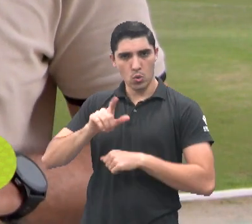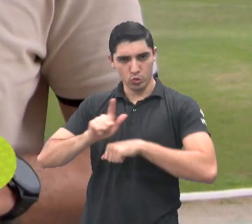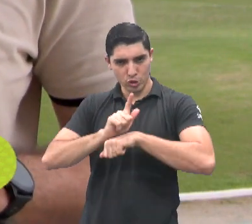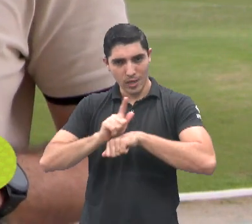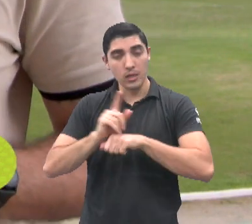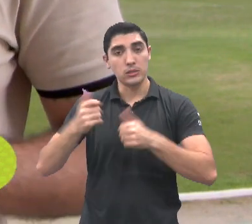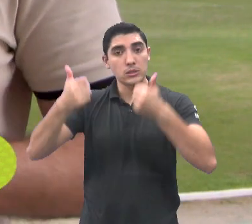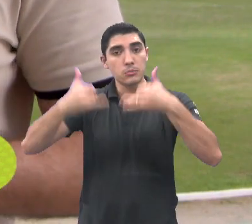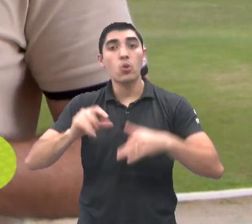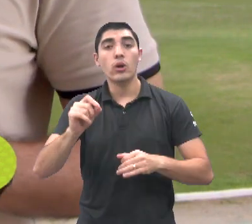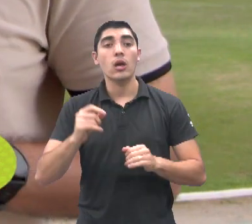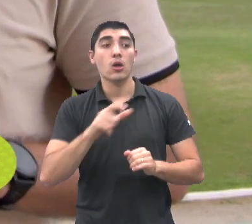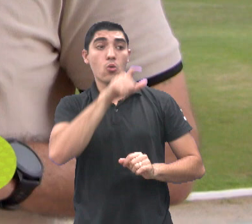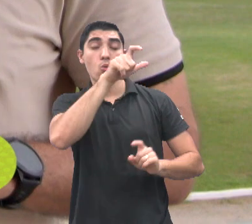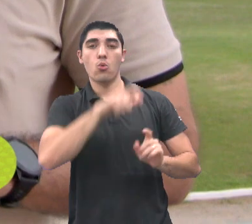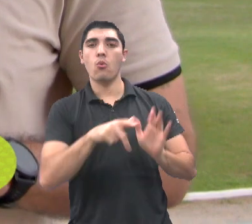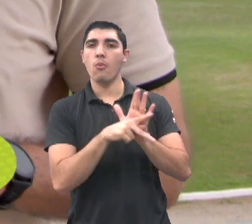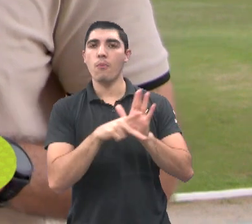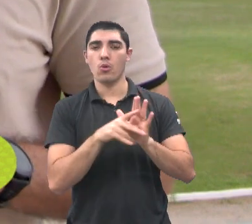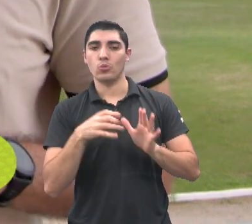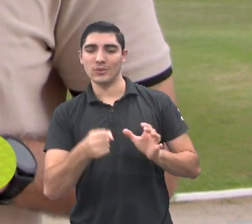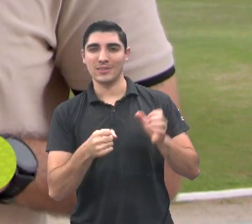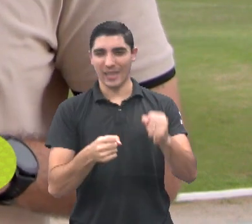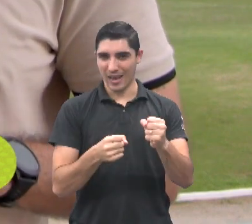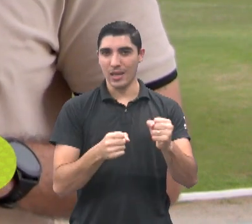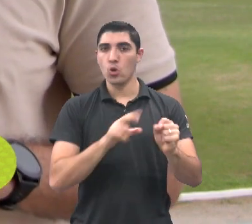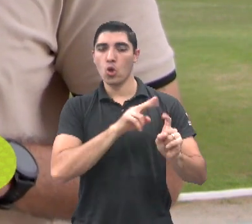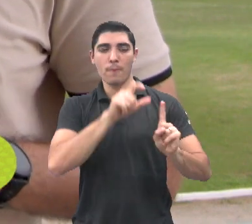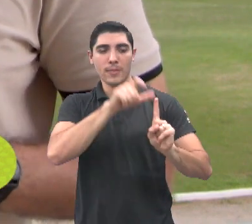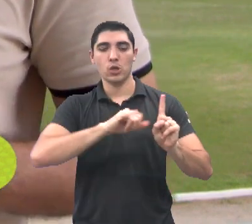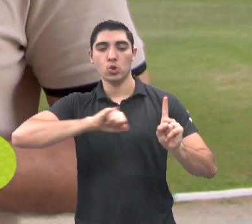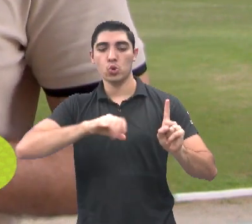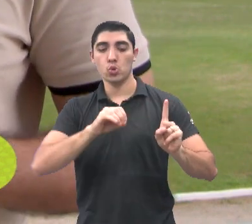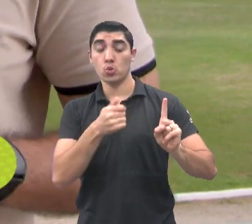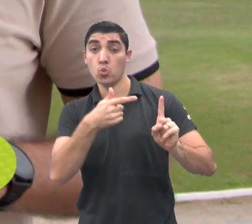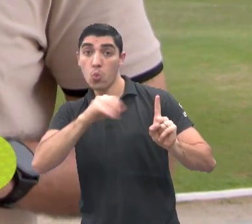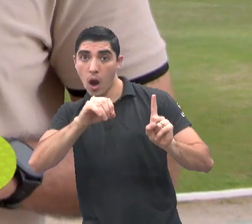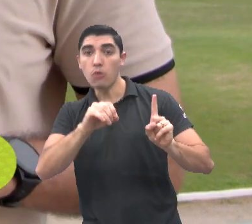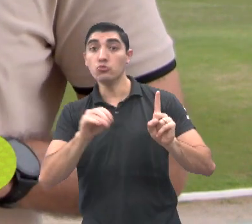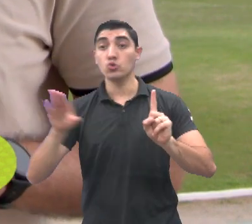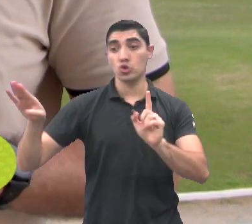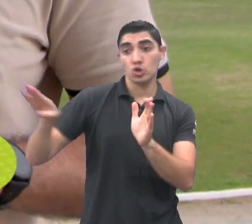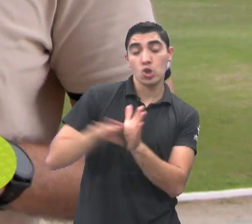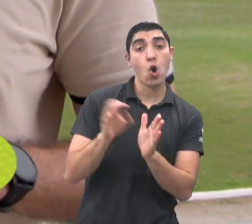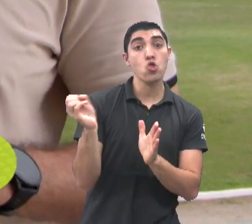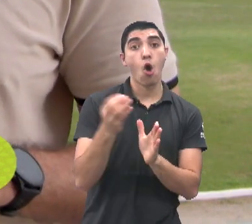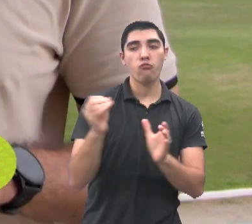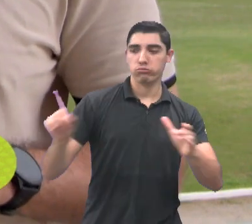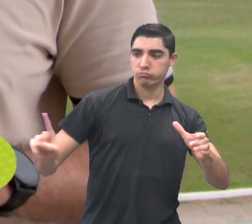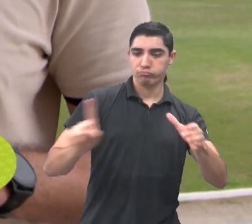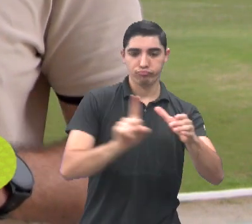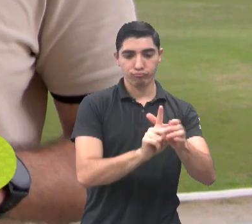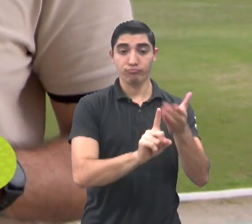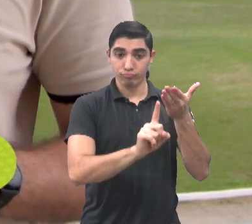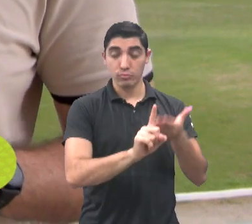que estava no São Bernardo e também que pretende aí estar procurando contratar mais 2 jogadores, né?